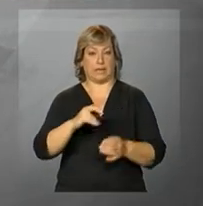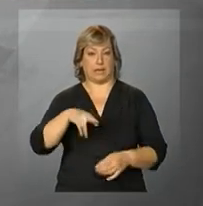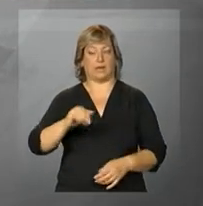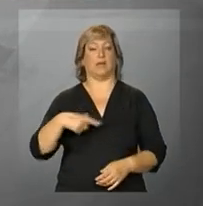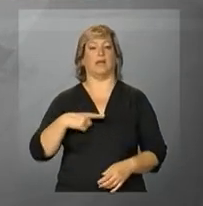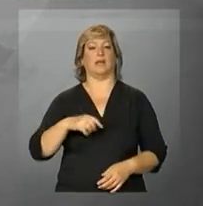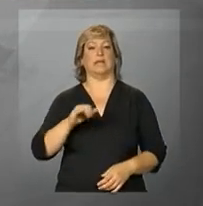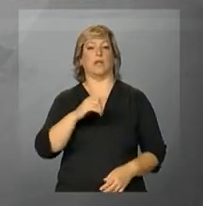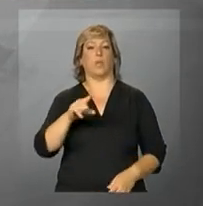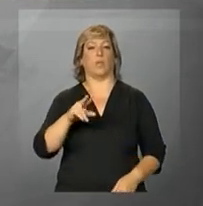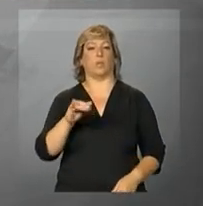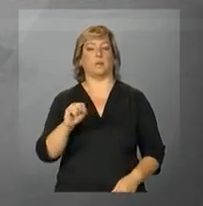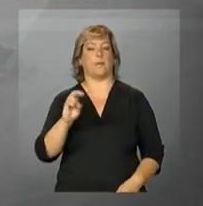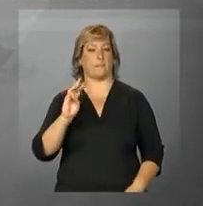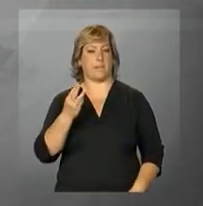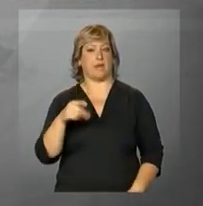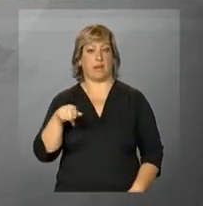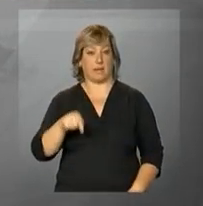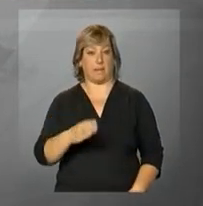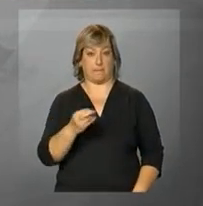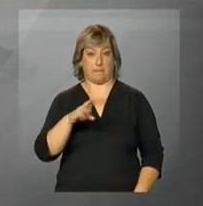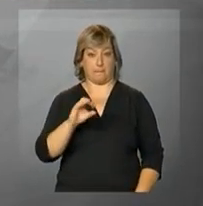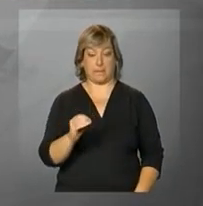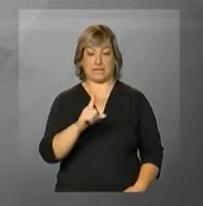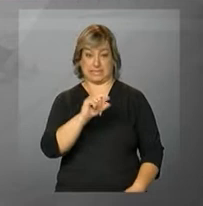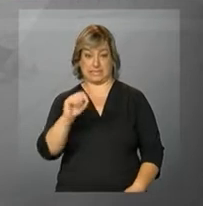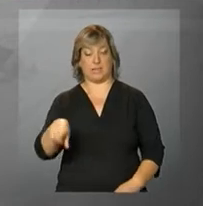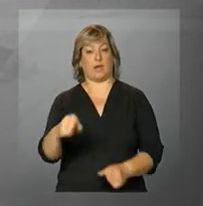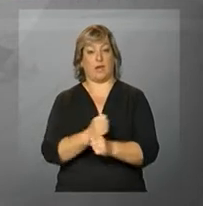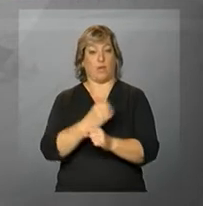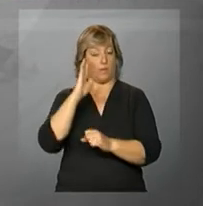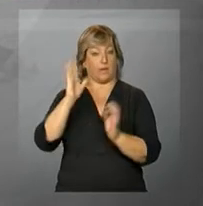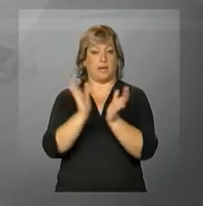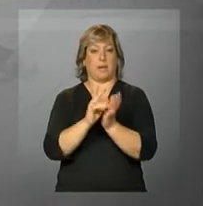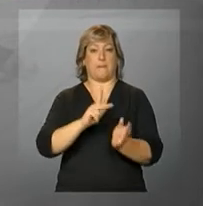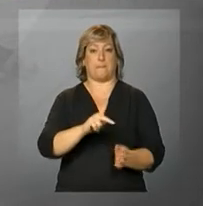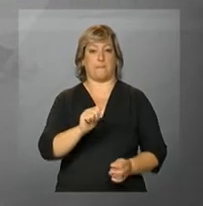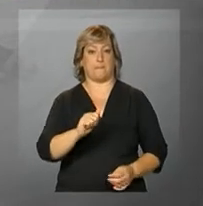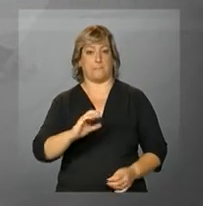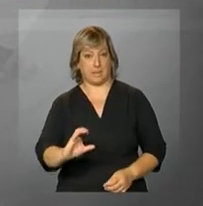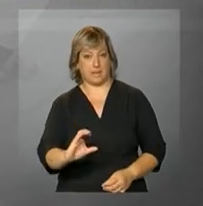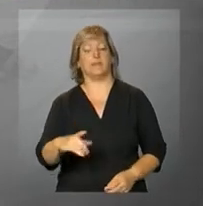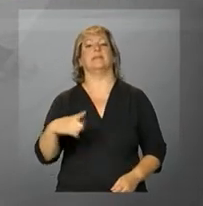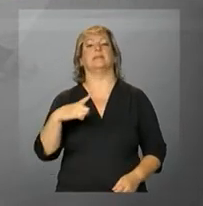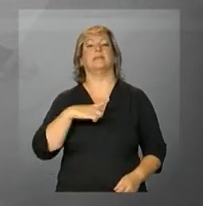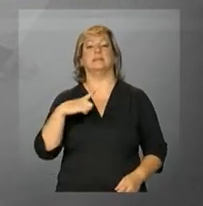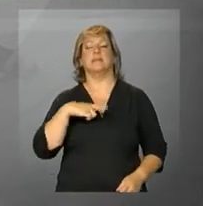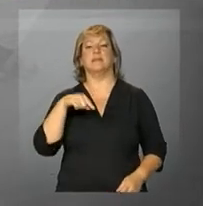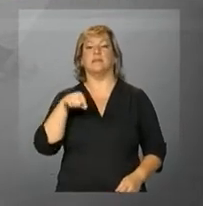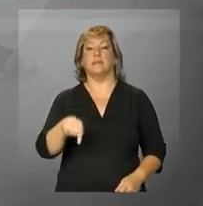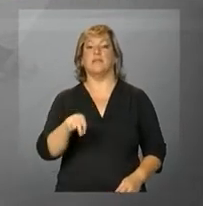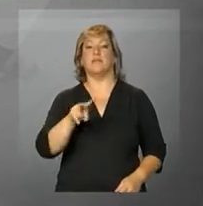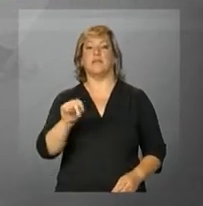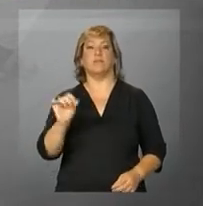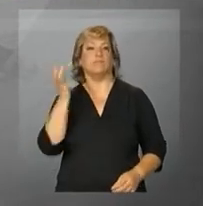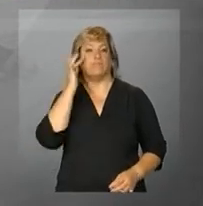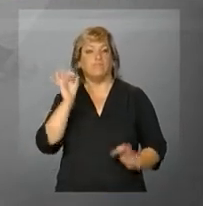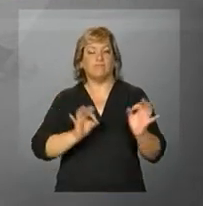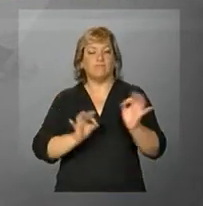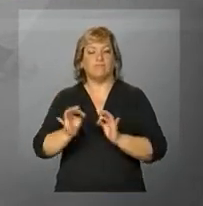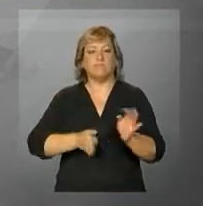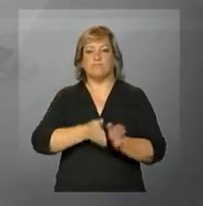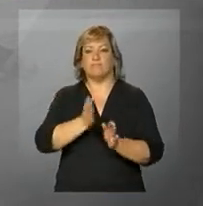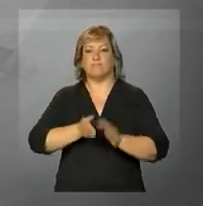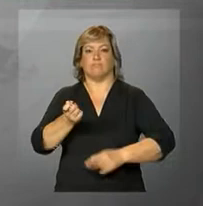do Maranhão. O Berço 100, que é uma das obras do PAC, o Programa de Aceleração do Crescimento, será estratégico